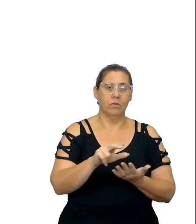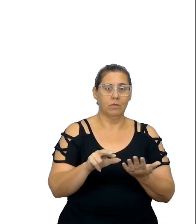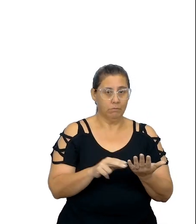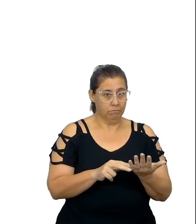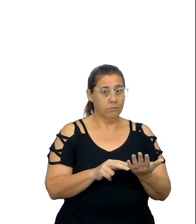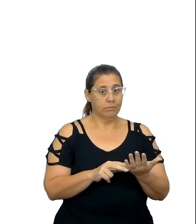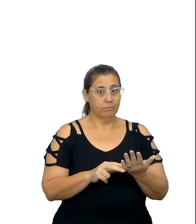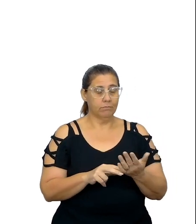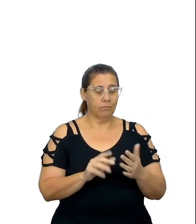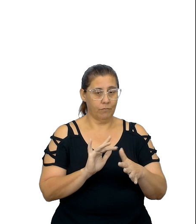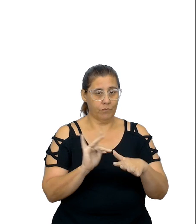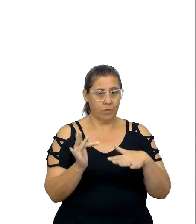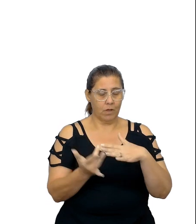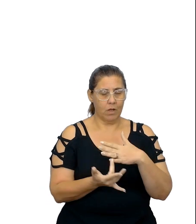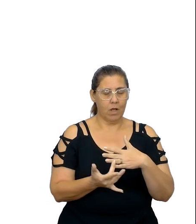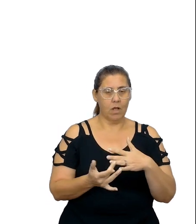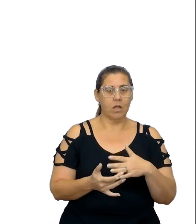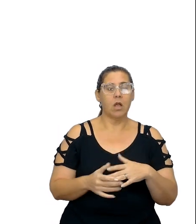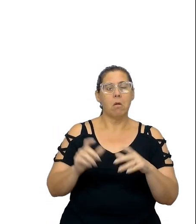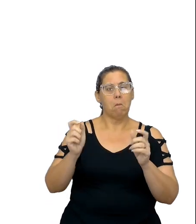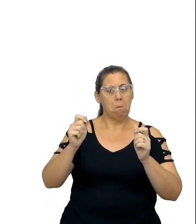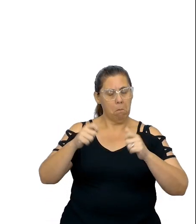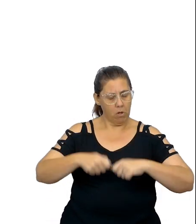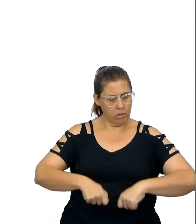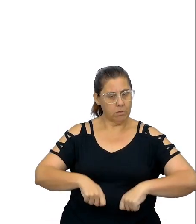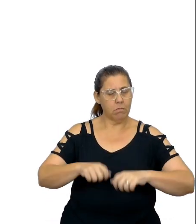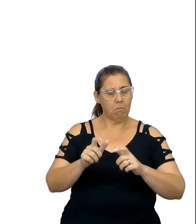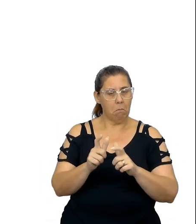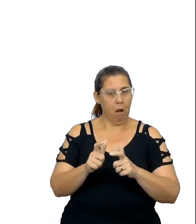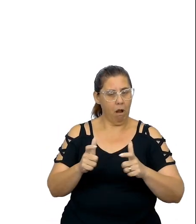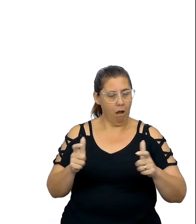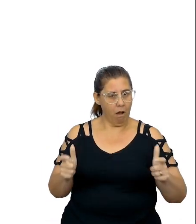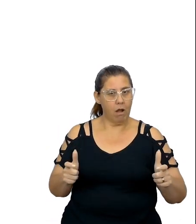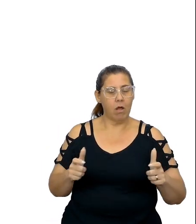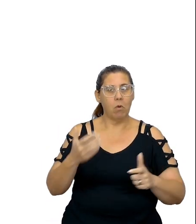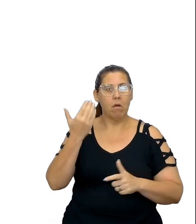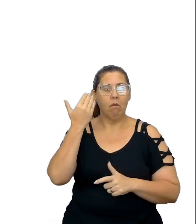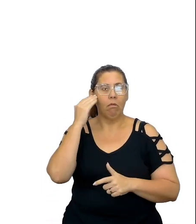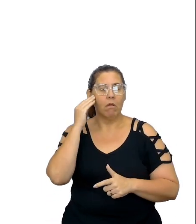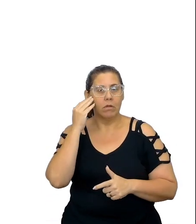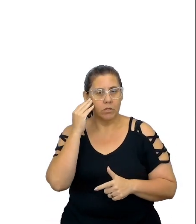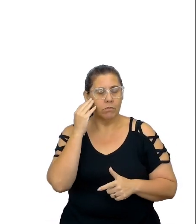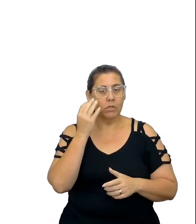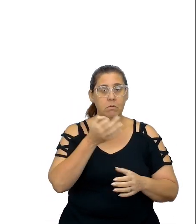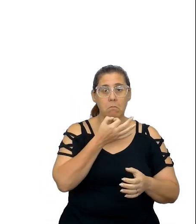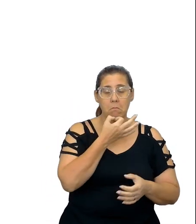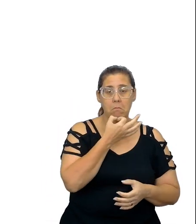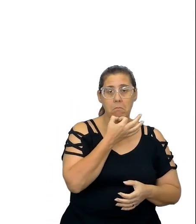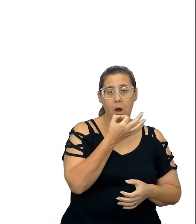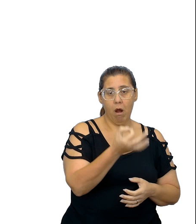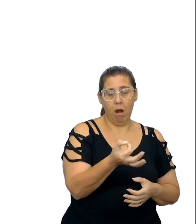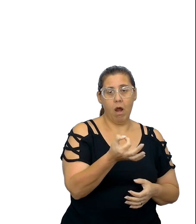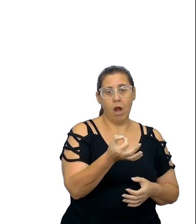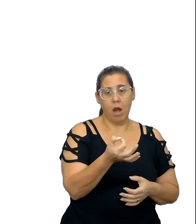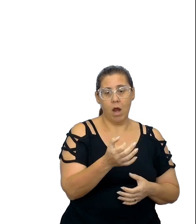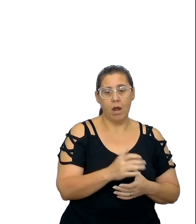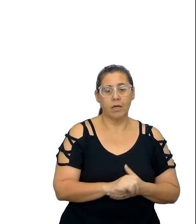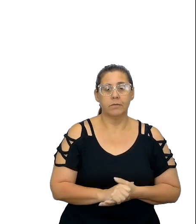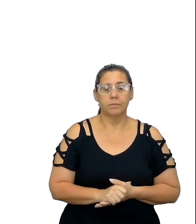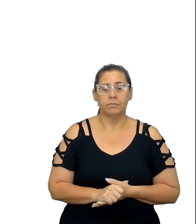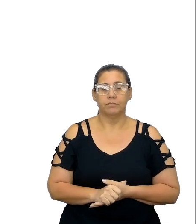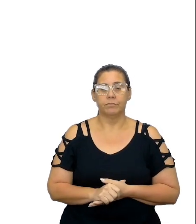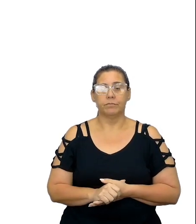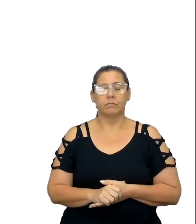mídias, ampliando suas possibilidades de explicação, interpretação, intervenção, crítica da e na